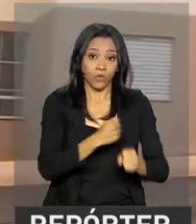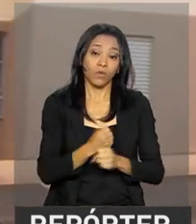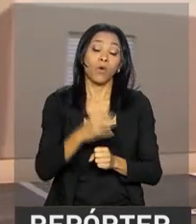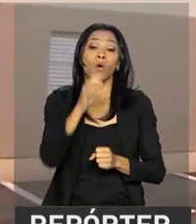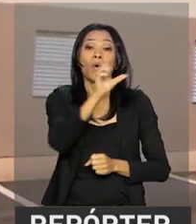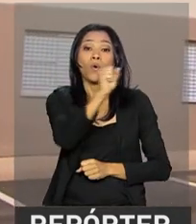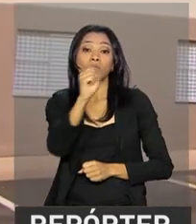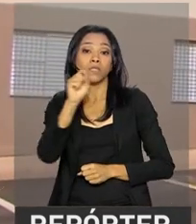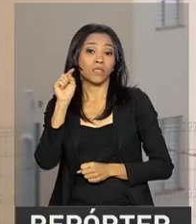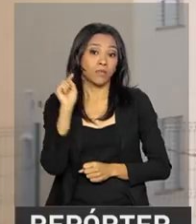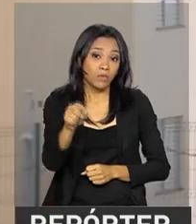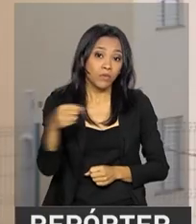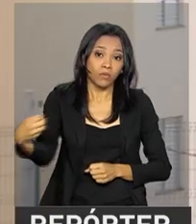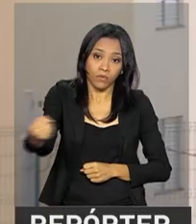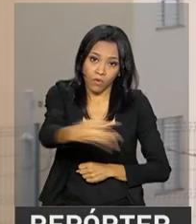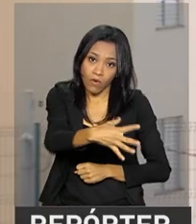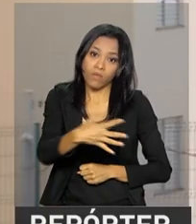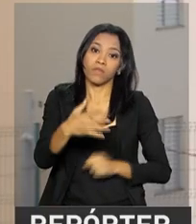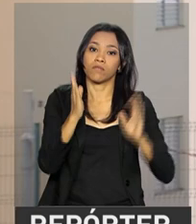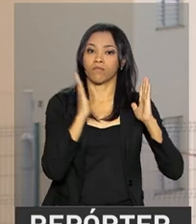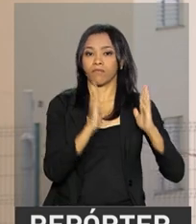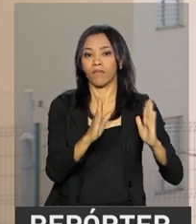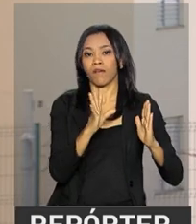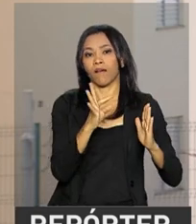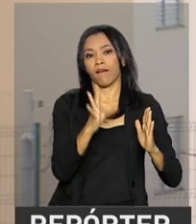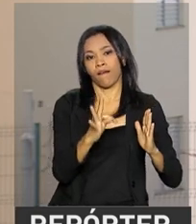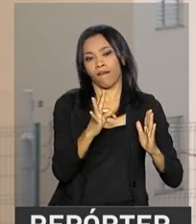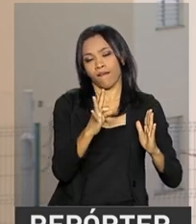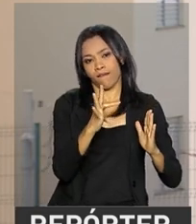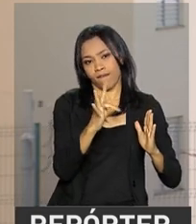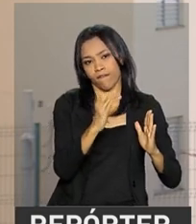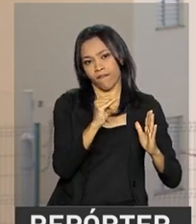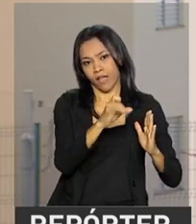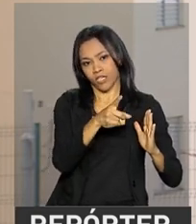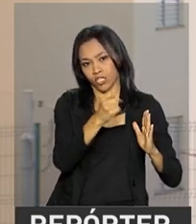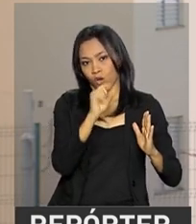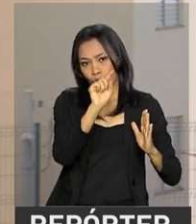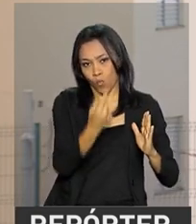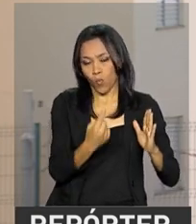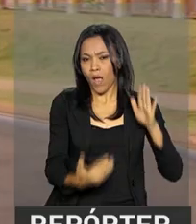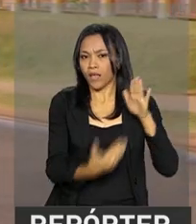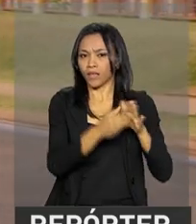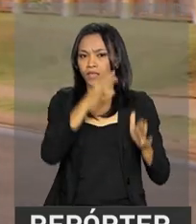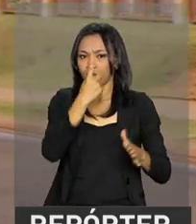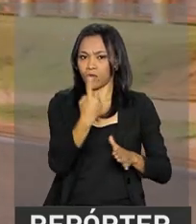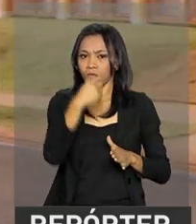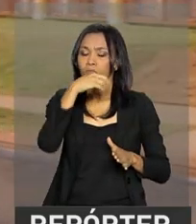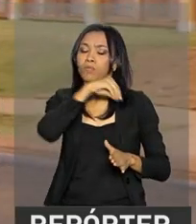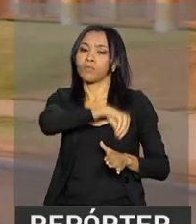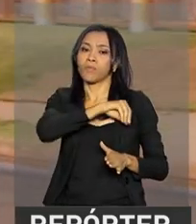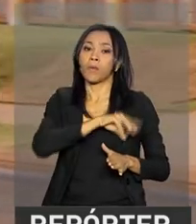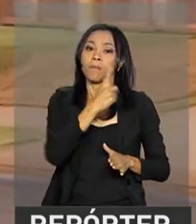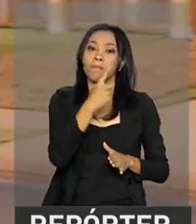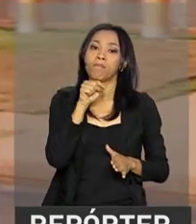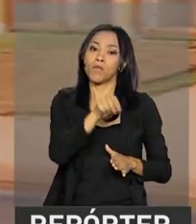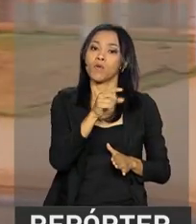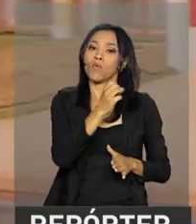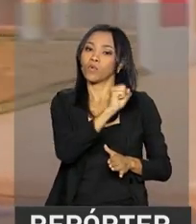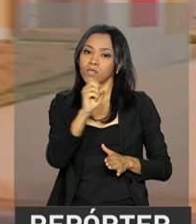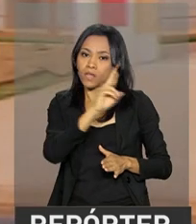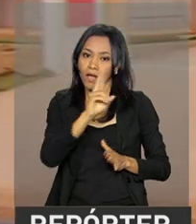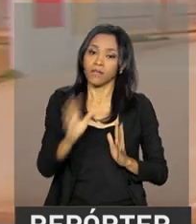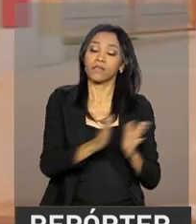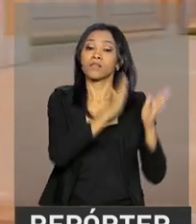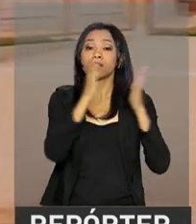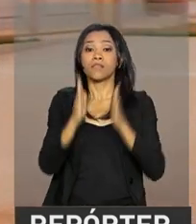novas unidades contratadas para a faixa 1, voltada para famílias com renda até R$ 1.800 e principalmente para a faixa 2, para